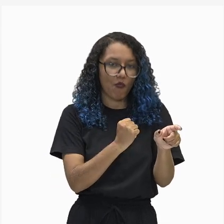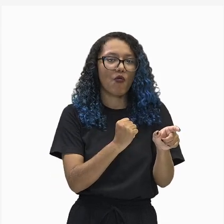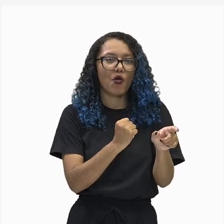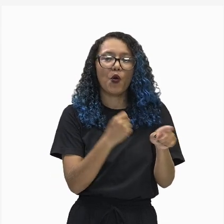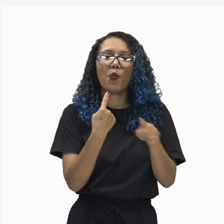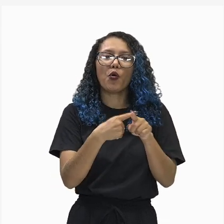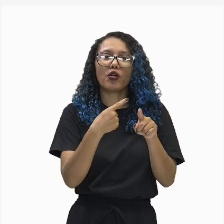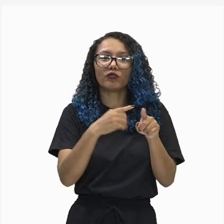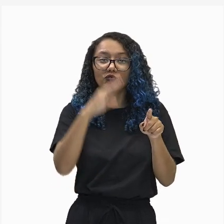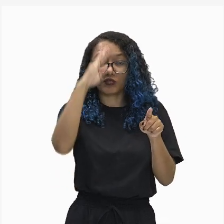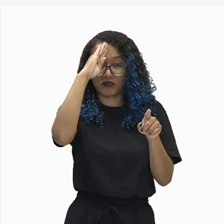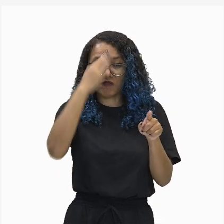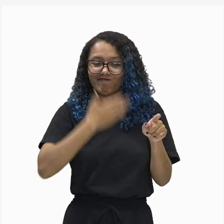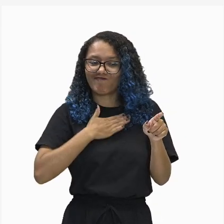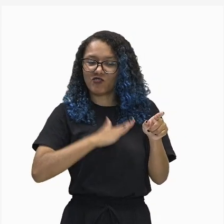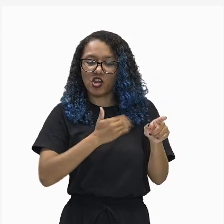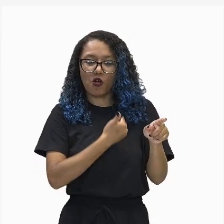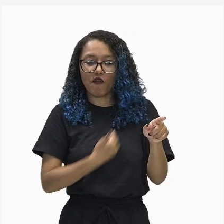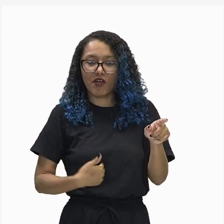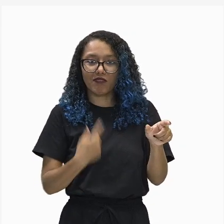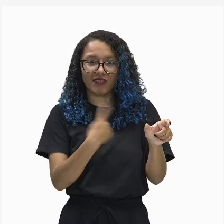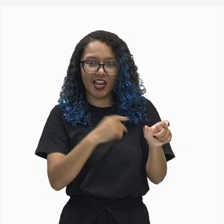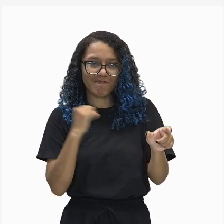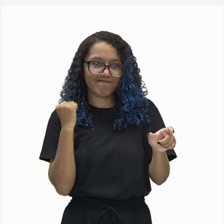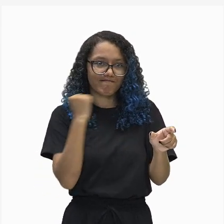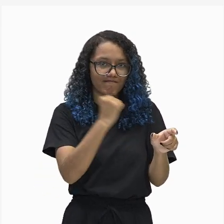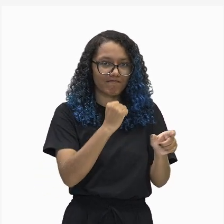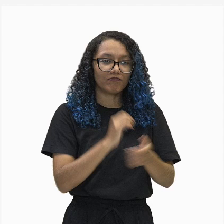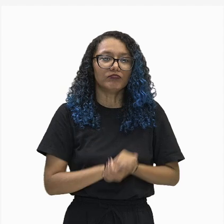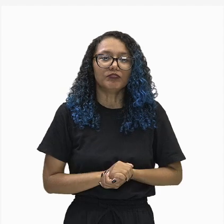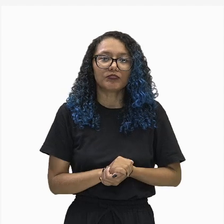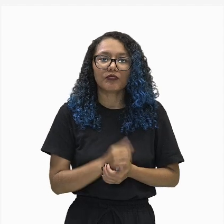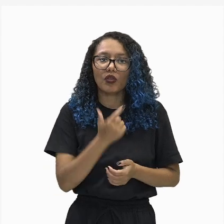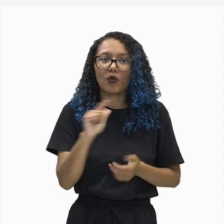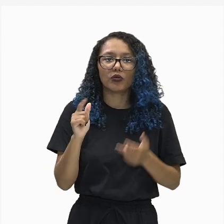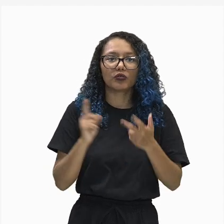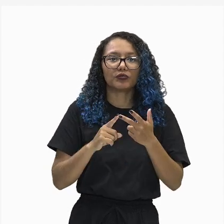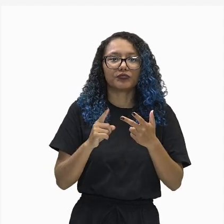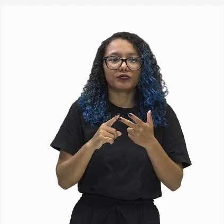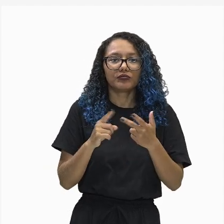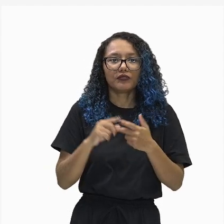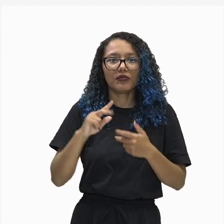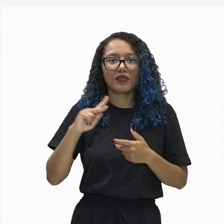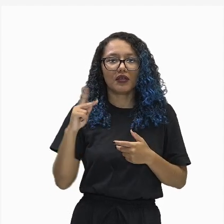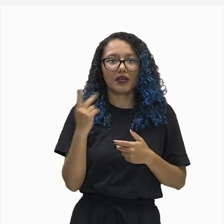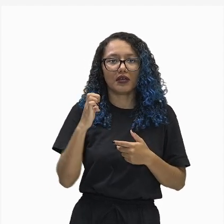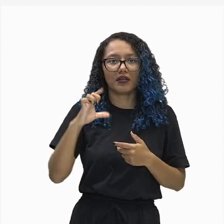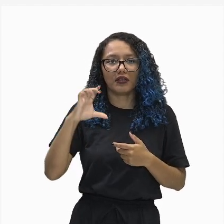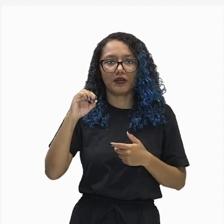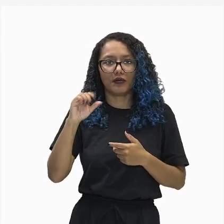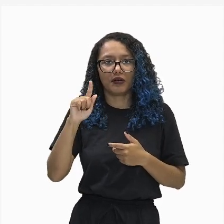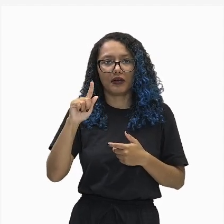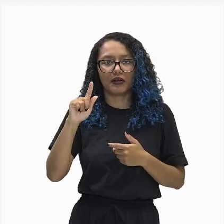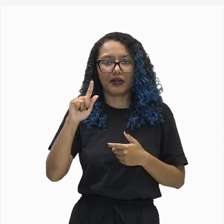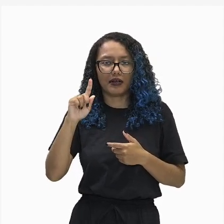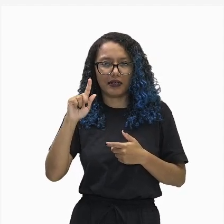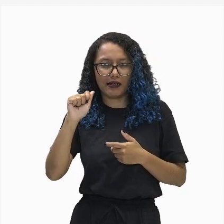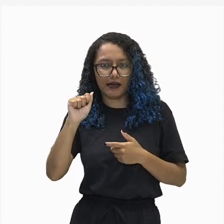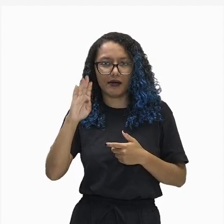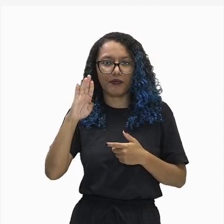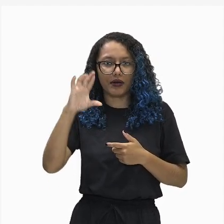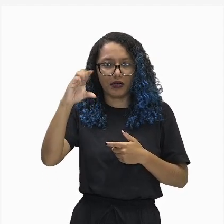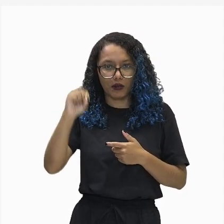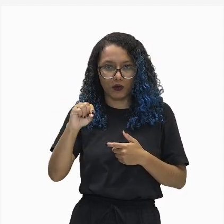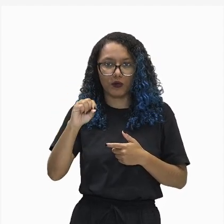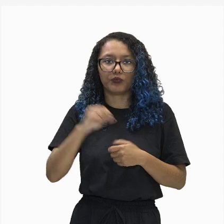insatisfeito, então, com seu governo. O próximo que nós temos aí, que também foi assassinado, foi o Heliogábalo, tá? Então, o